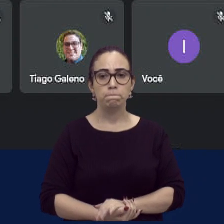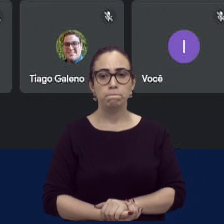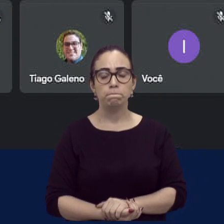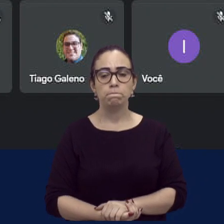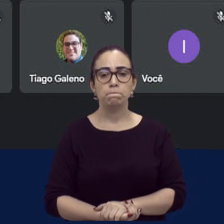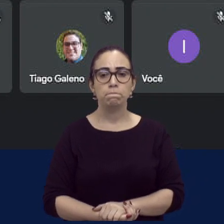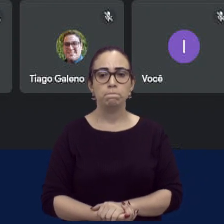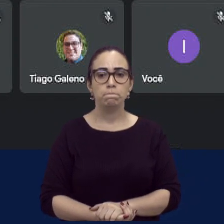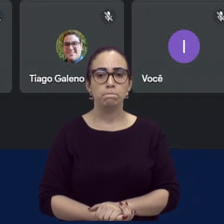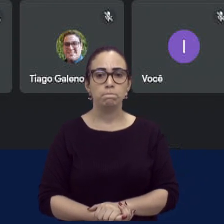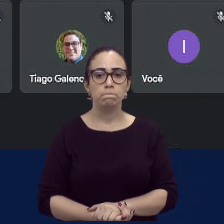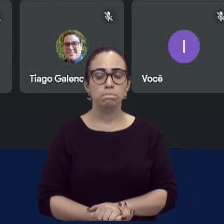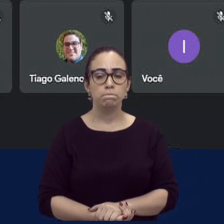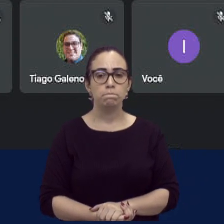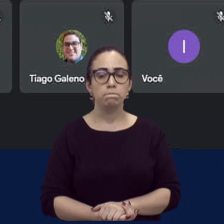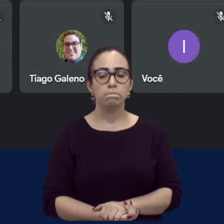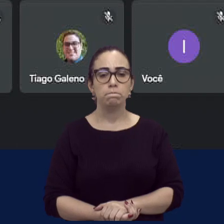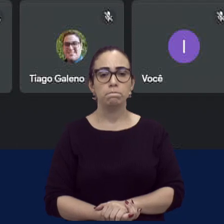nós temos